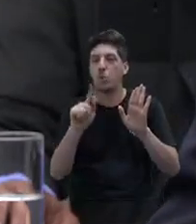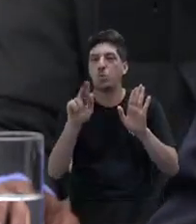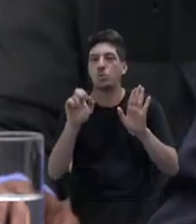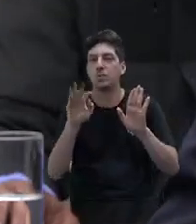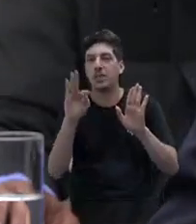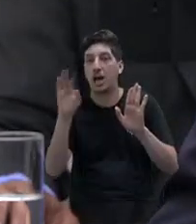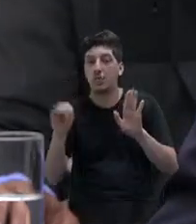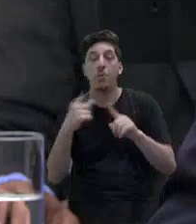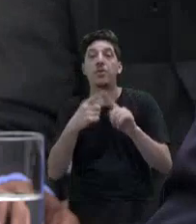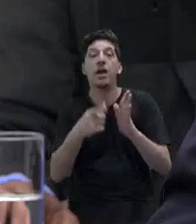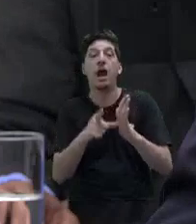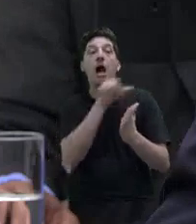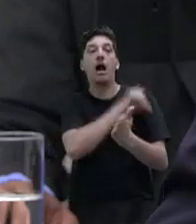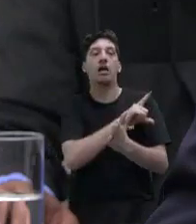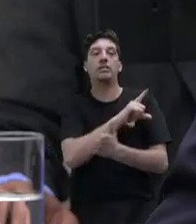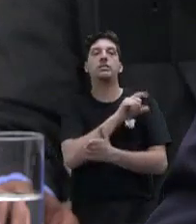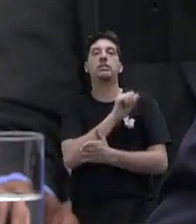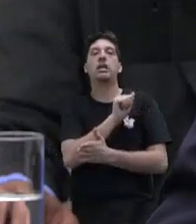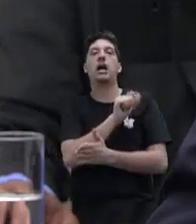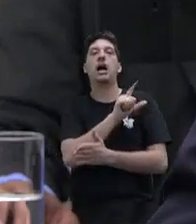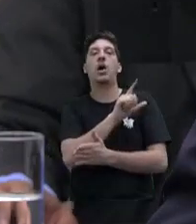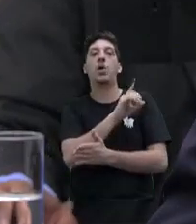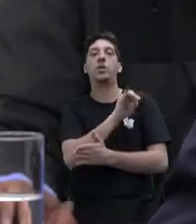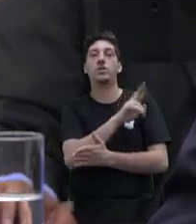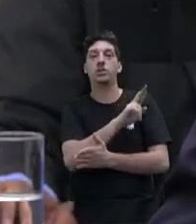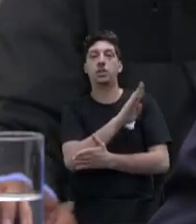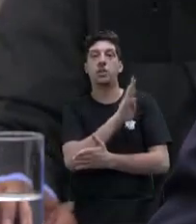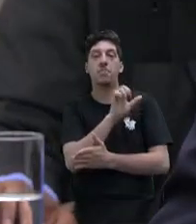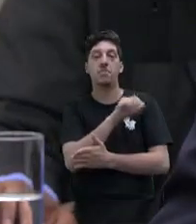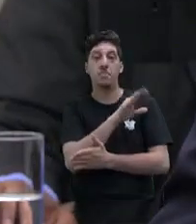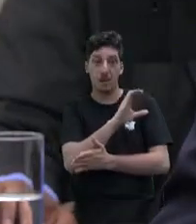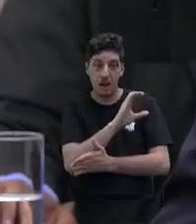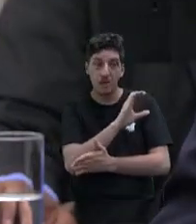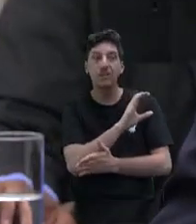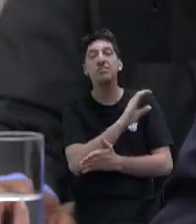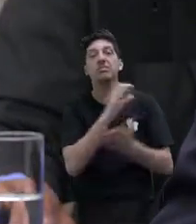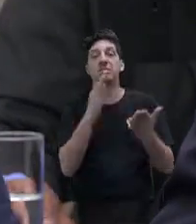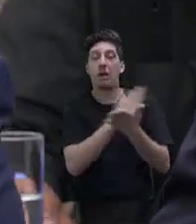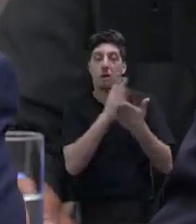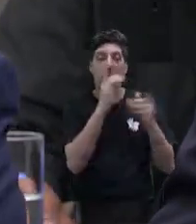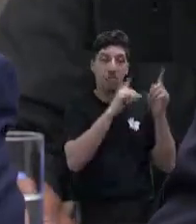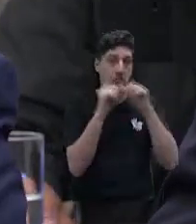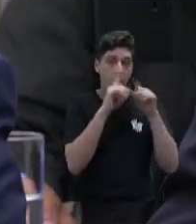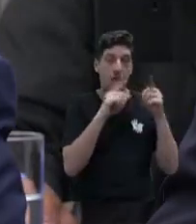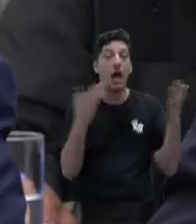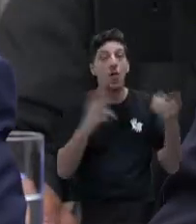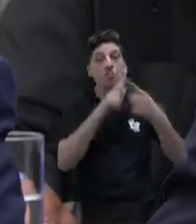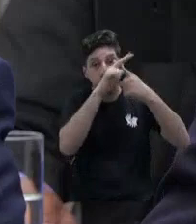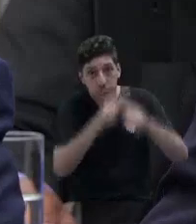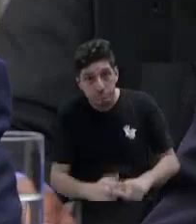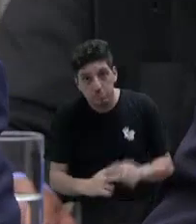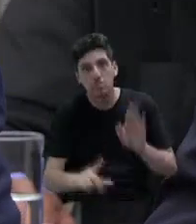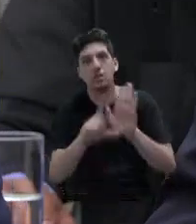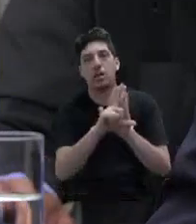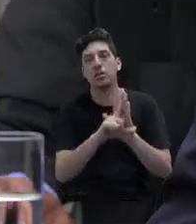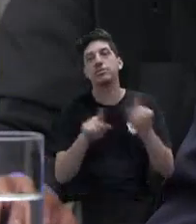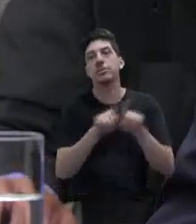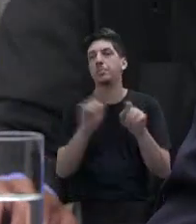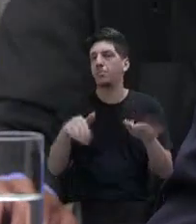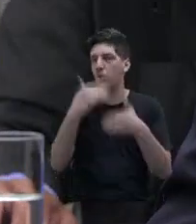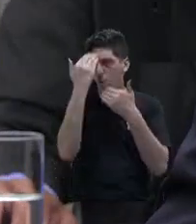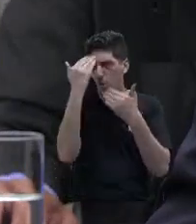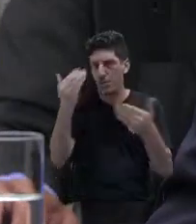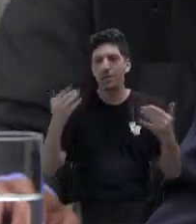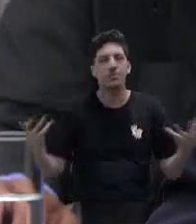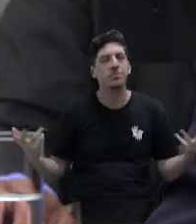esse entendimento ele precisa chegar. Então, vou compartilhar isso daqui a pouco com os deputados, agradecendo também a nossa brilhante consultoria